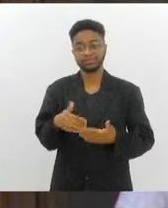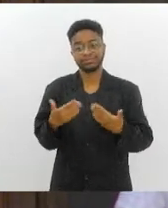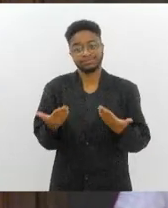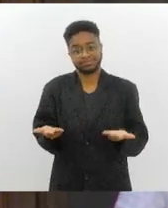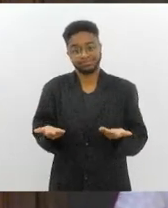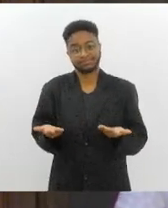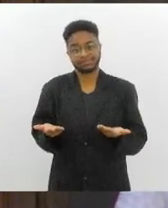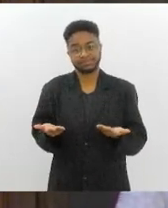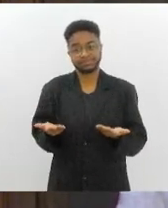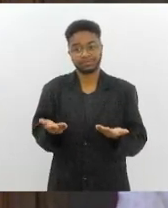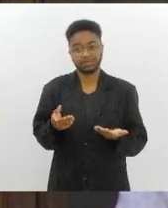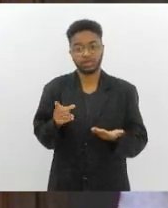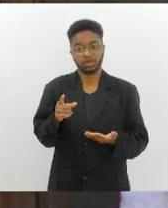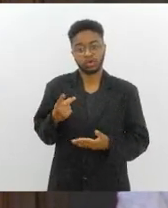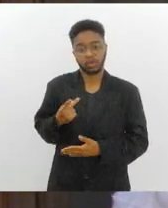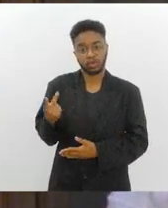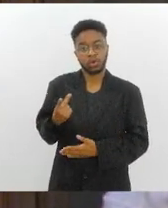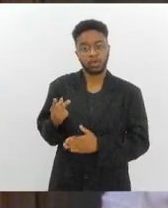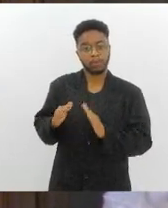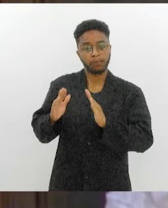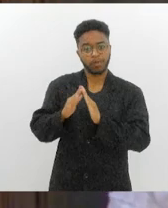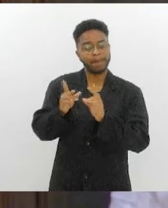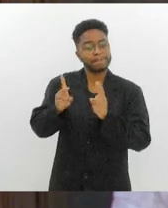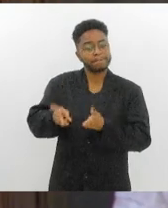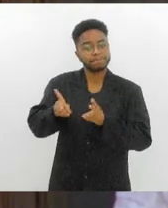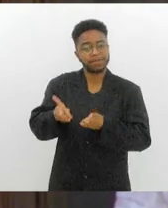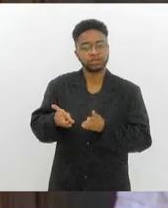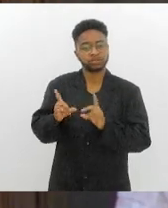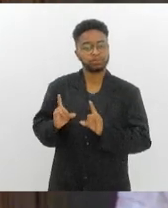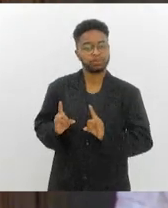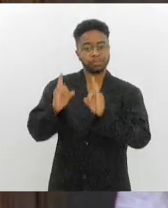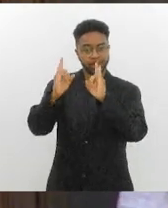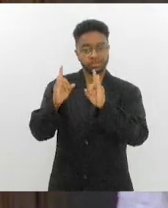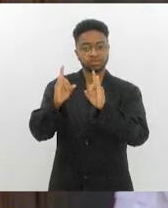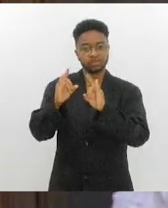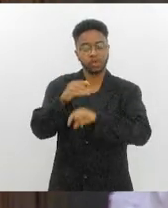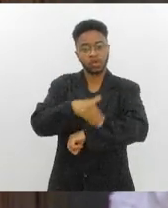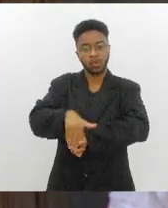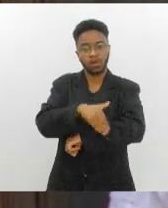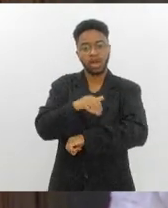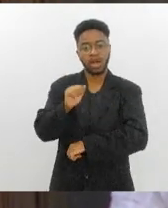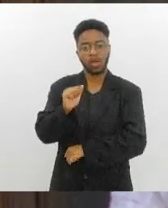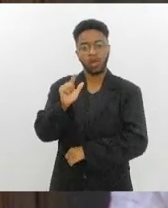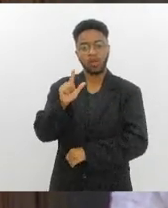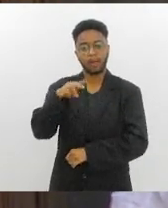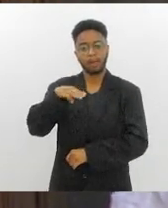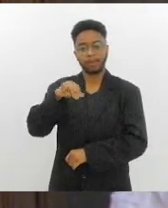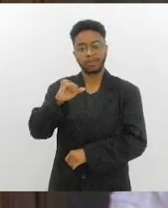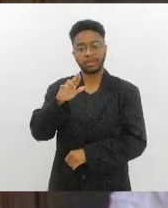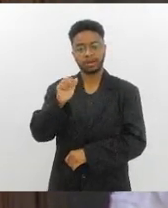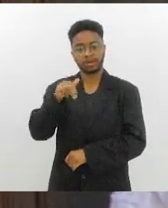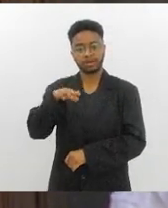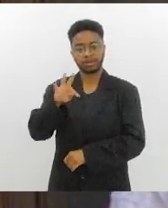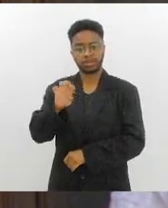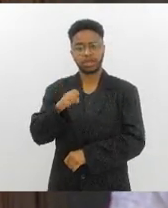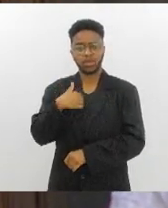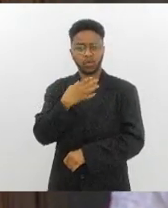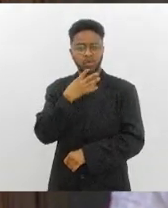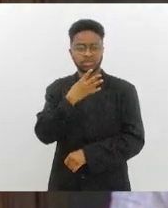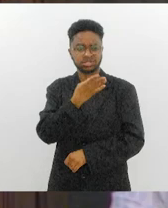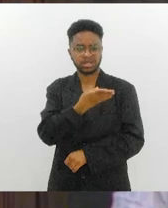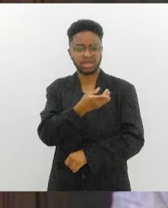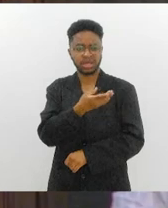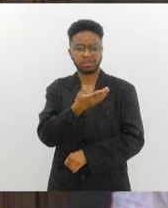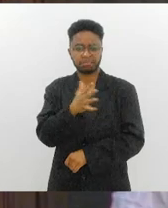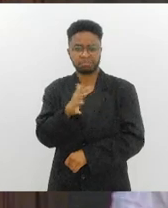E nós morávamos muitos anos no mesmo edifício, na Rua Almirante Tamandaré. Eu conheci a Débora, ela deveria ter uns 5 anos de